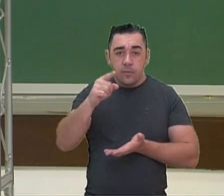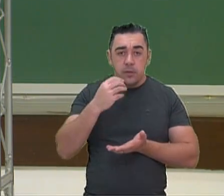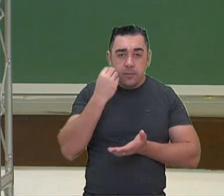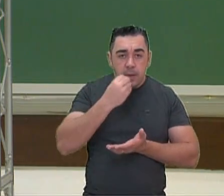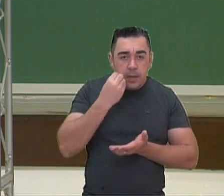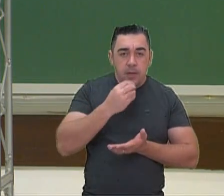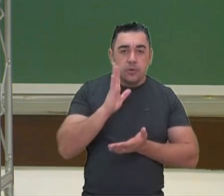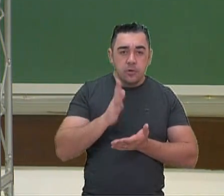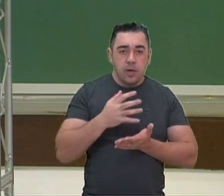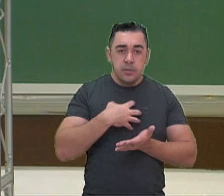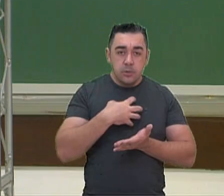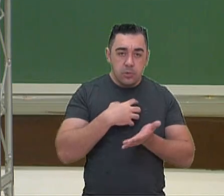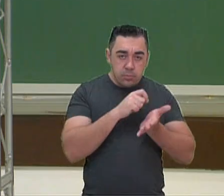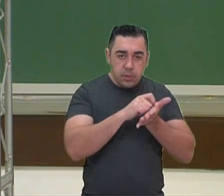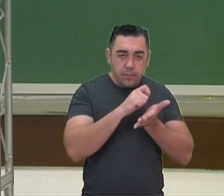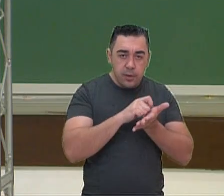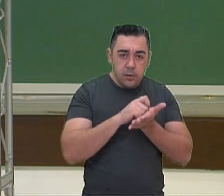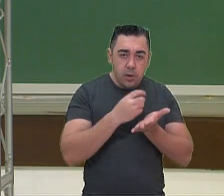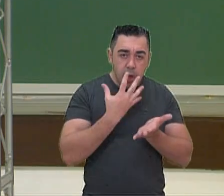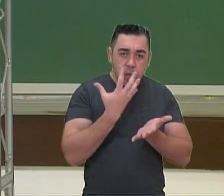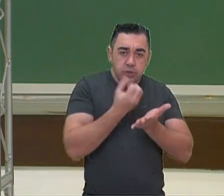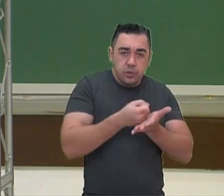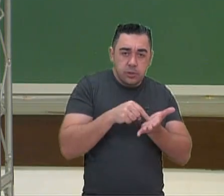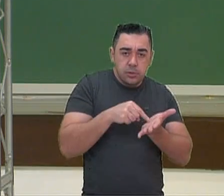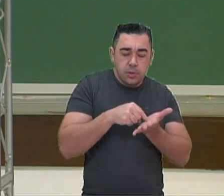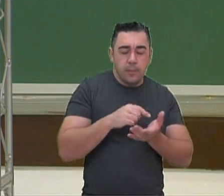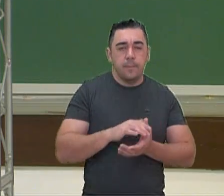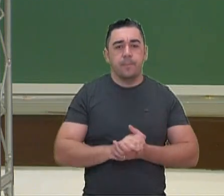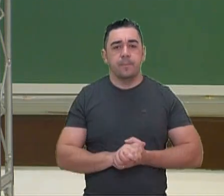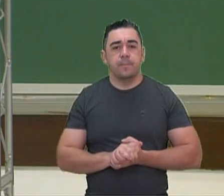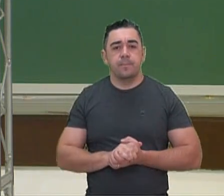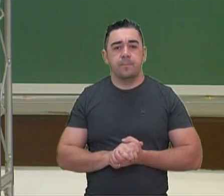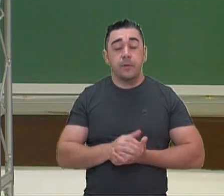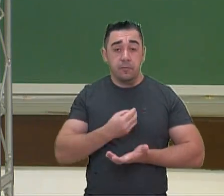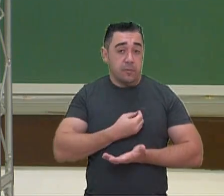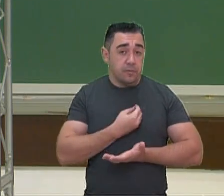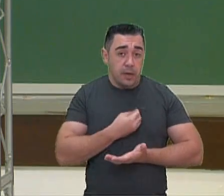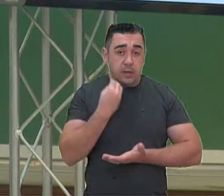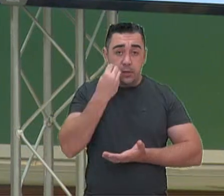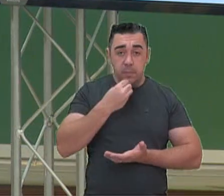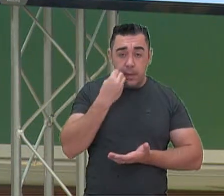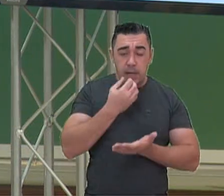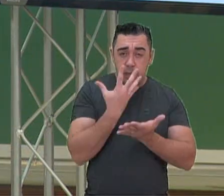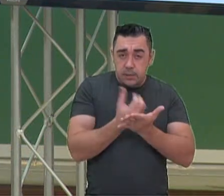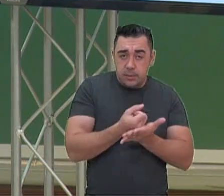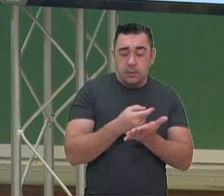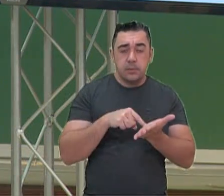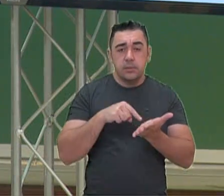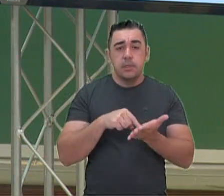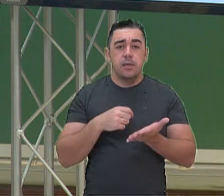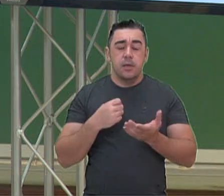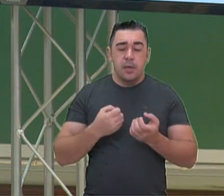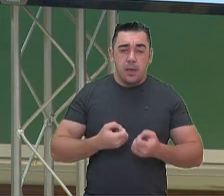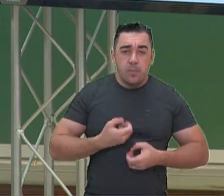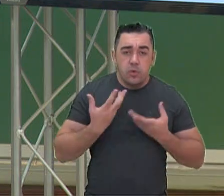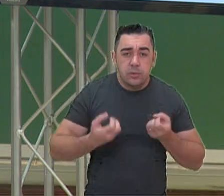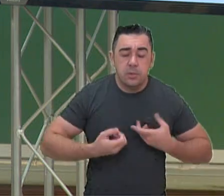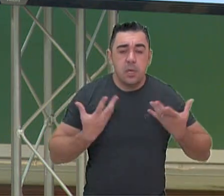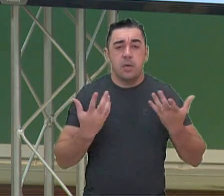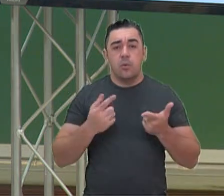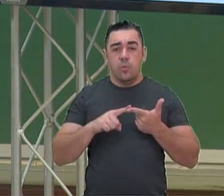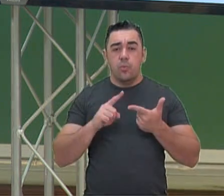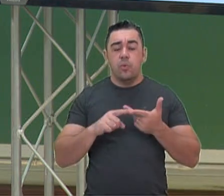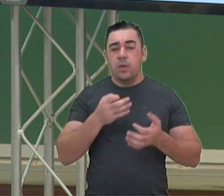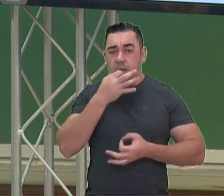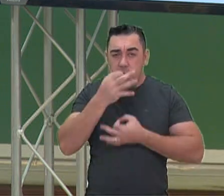você sentiu, você vai contar ali, tá? Relatos de vivências emoções, críticas e